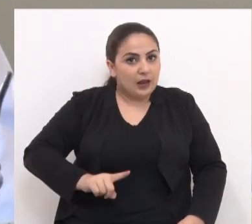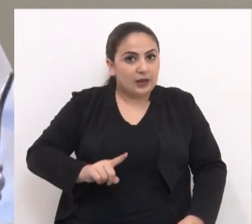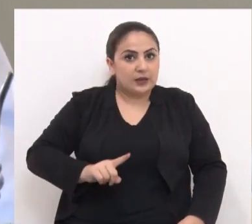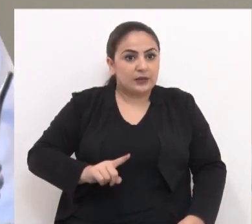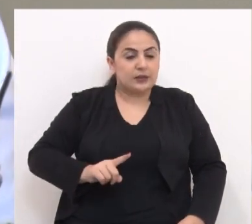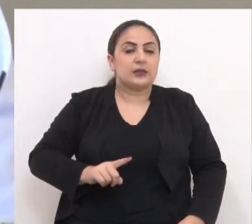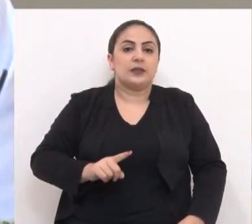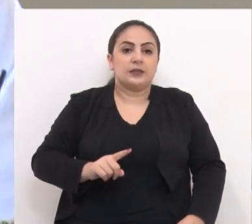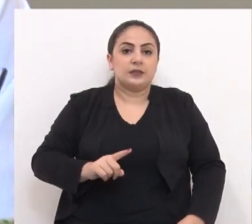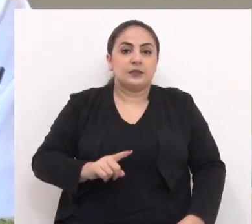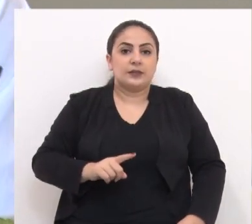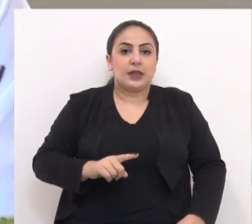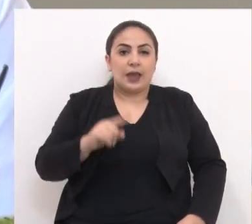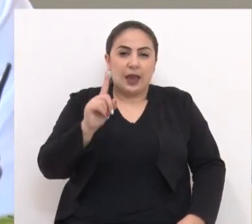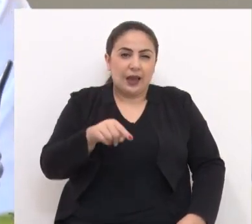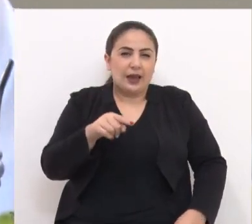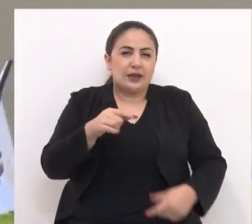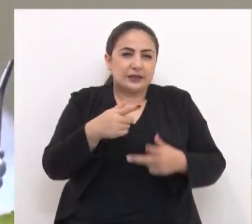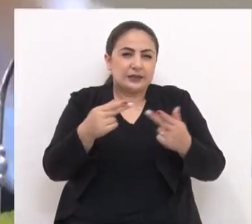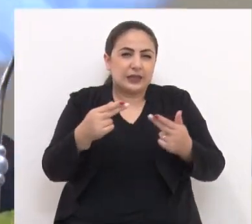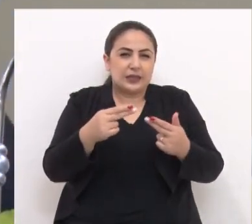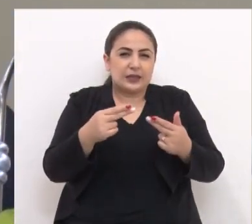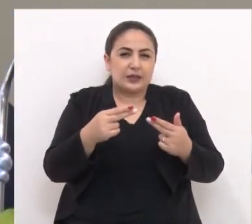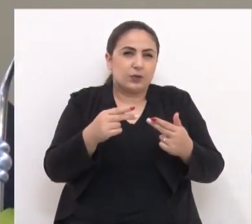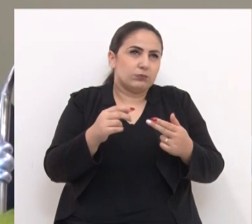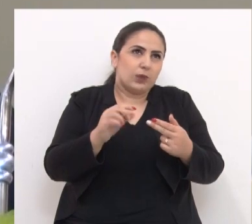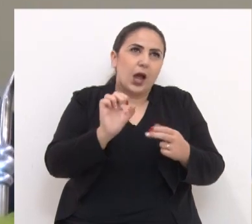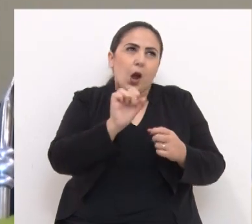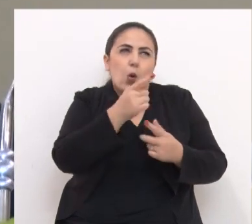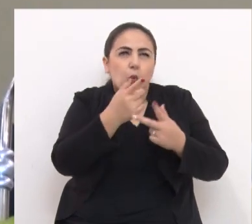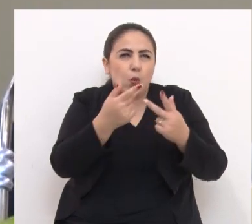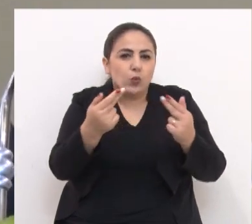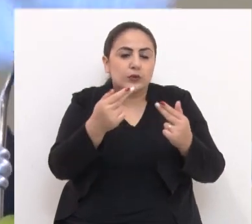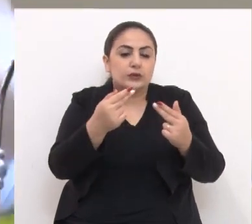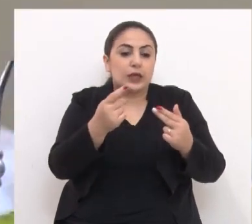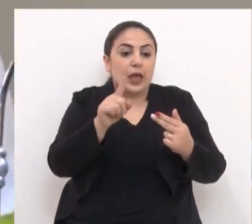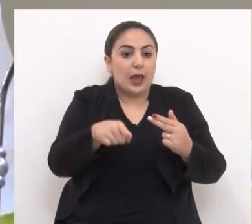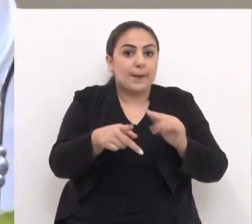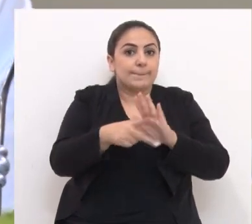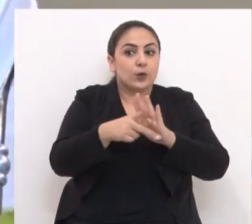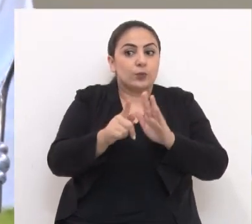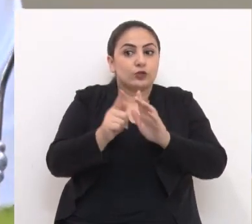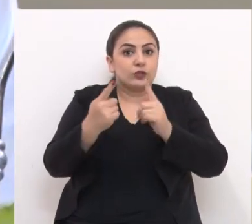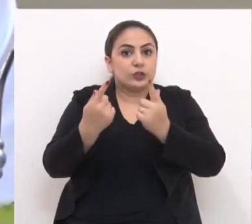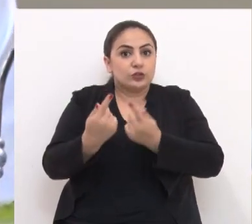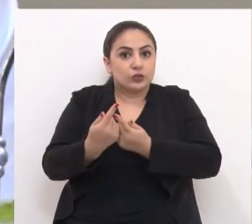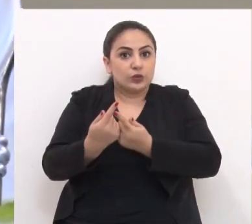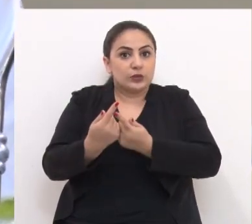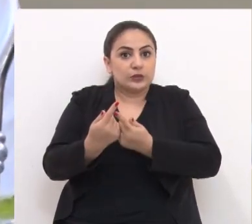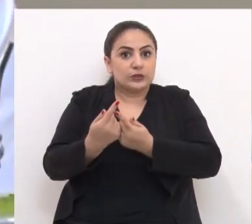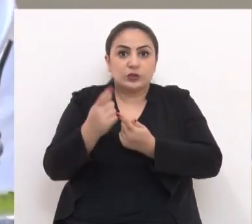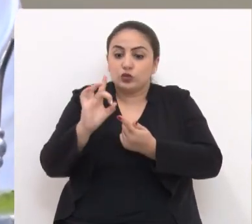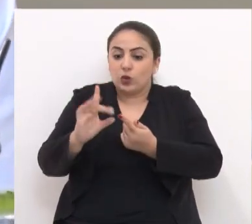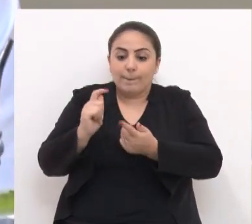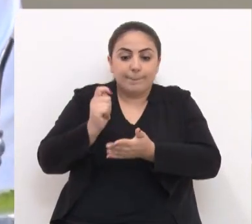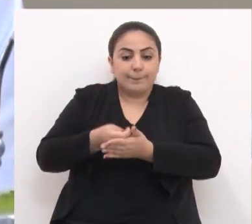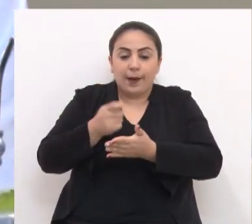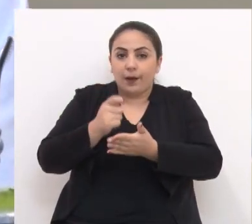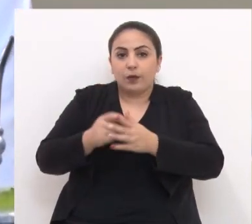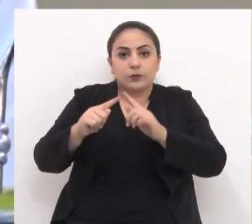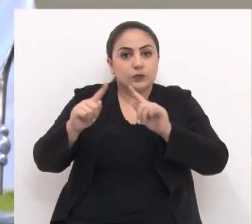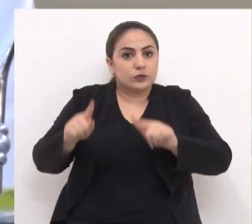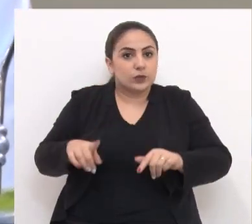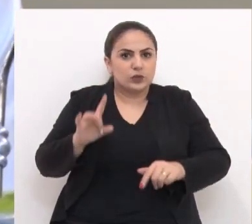brasileiros são, com raras e honrosas exceções, ali tem uma rara e honrosa exceção, gestores de folha de pagamento de